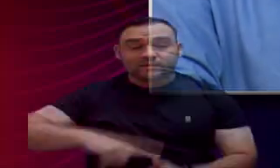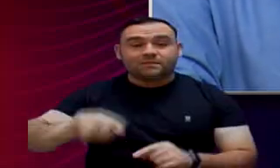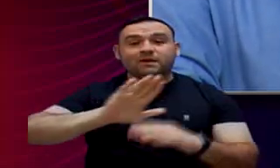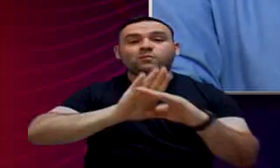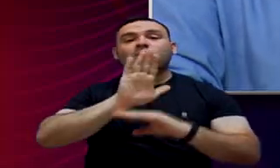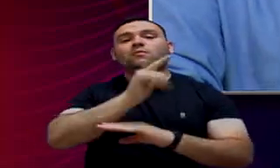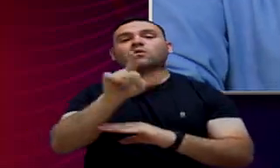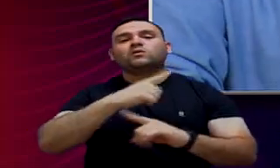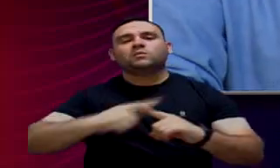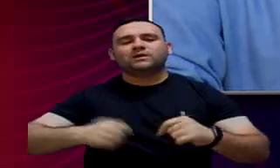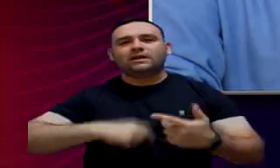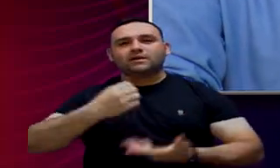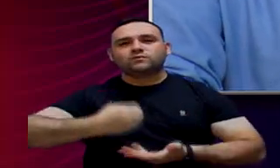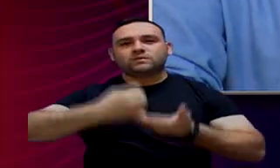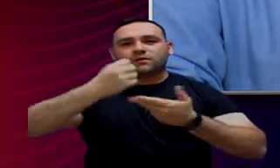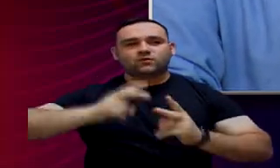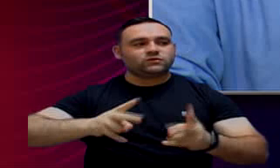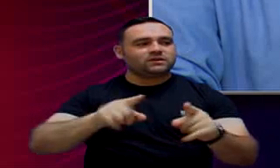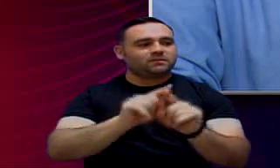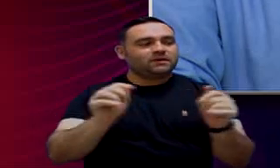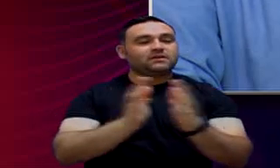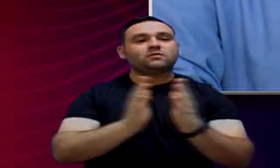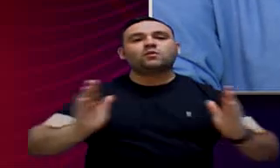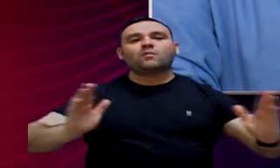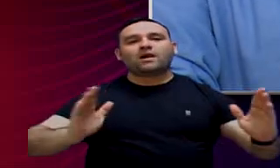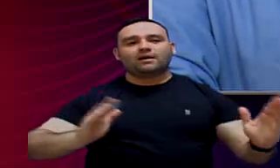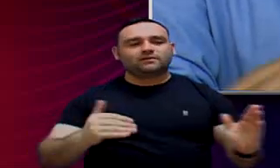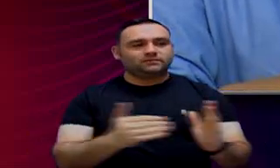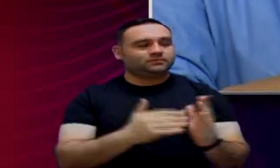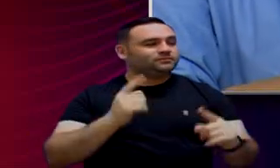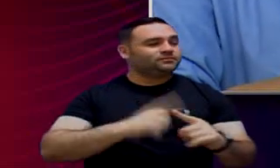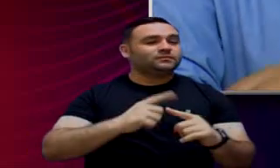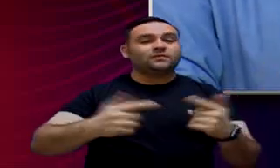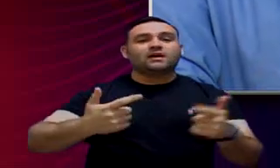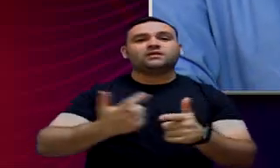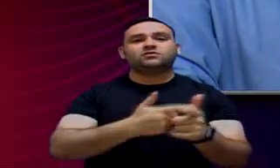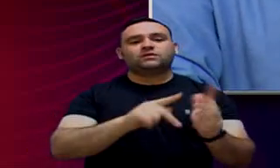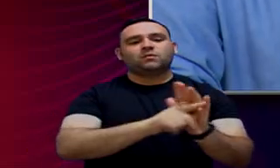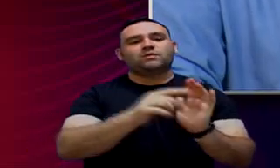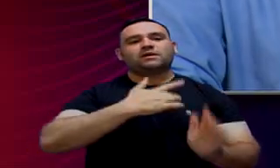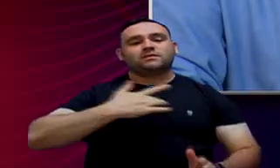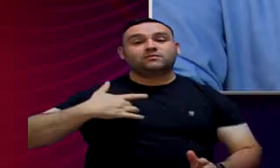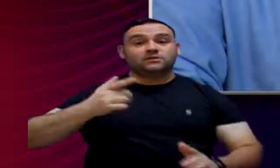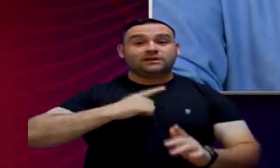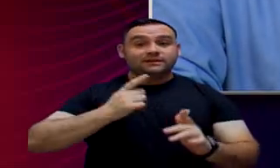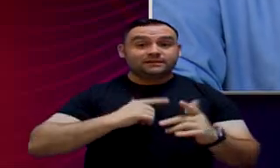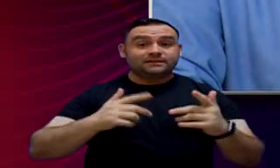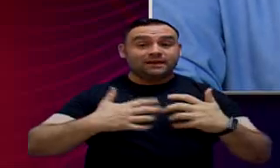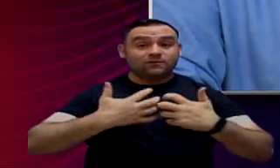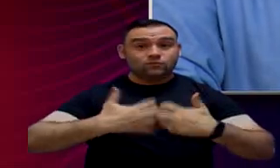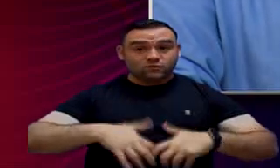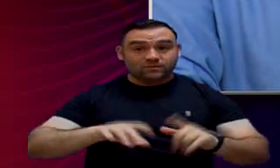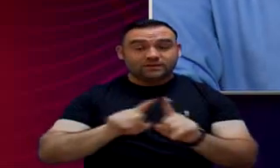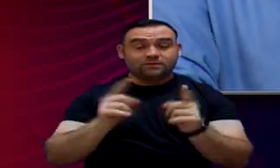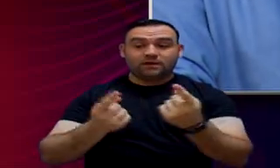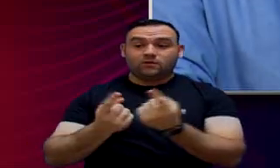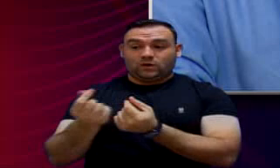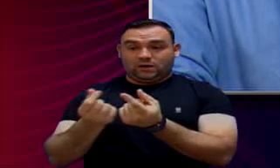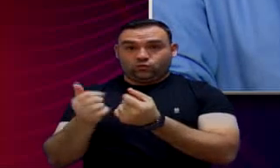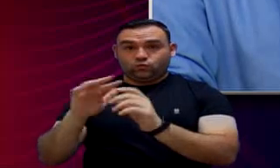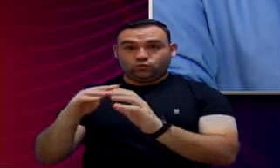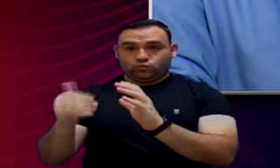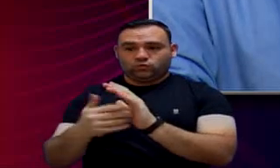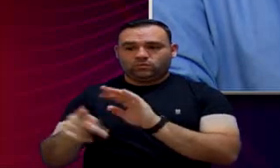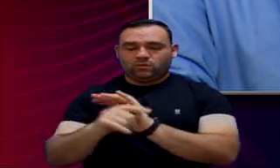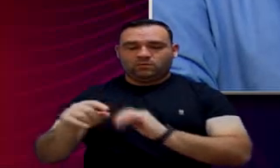para discutir a sustentabilidade ao longo do prazo né porque despesa da Saúde ela tem uma dinâmica os recursos que